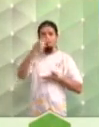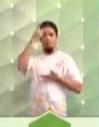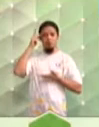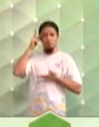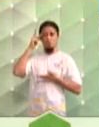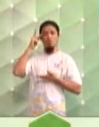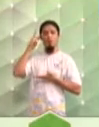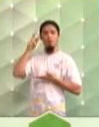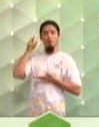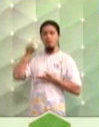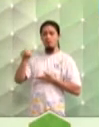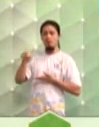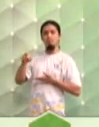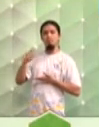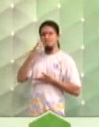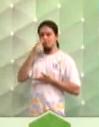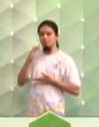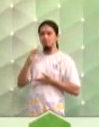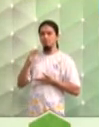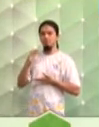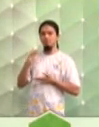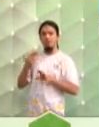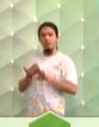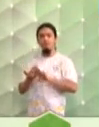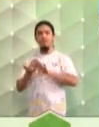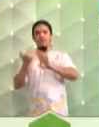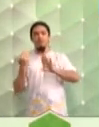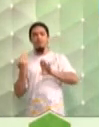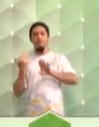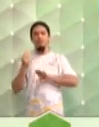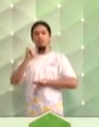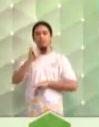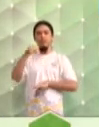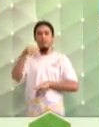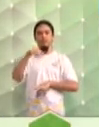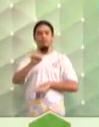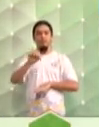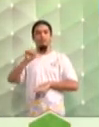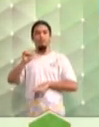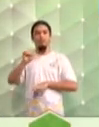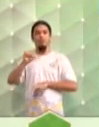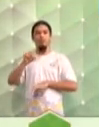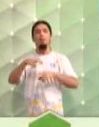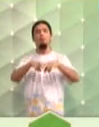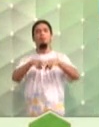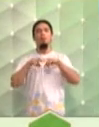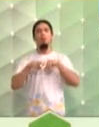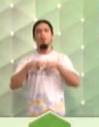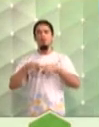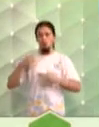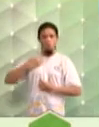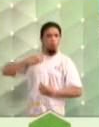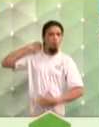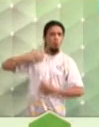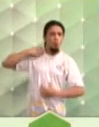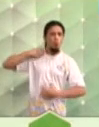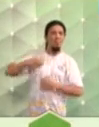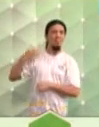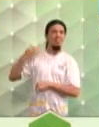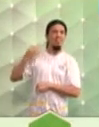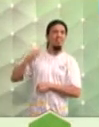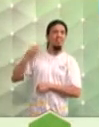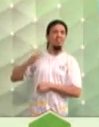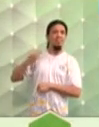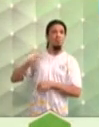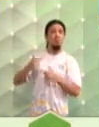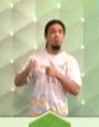estava, diria assim, encostada pelo INSS por causa de uma grave lesão na coluna e quem sustentava a casa